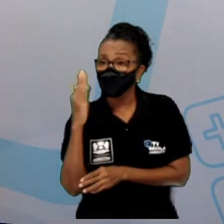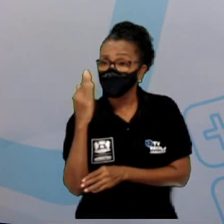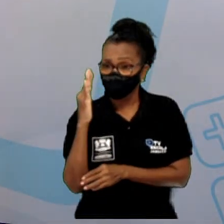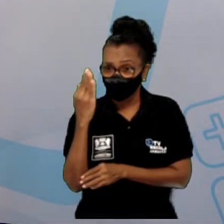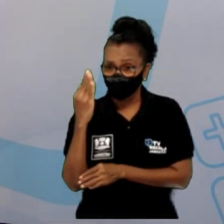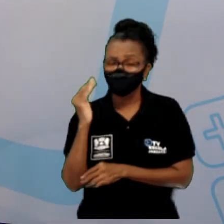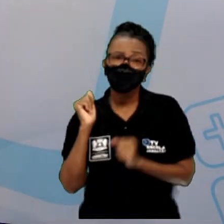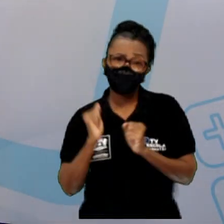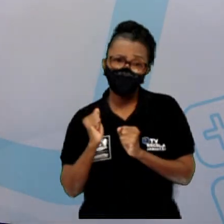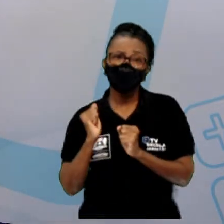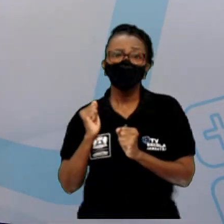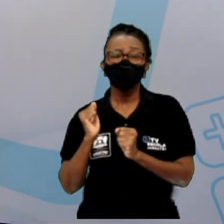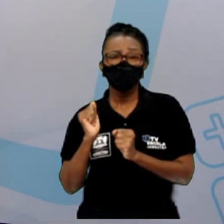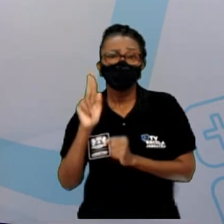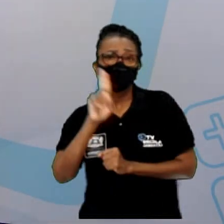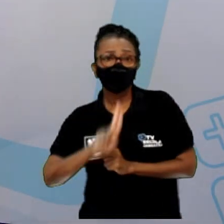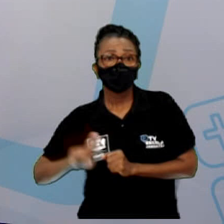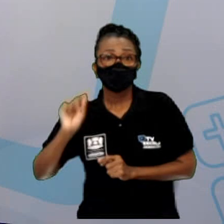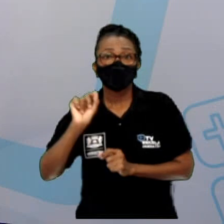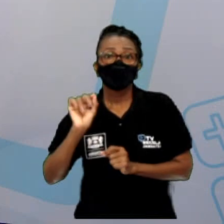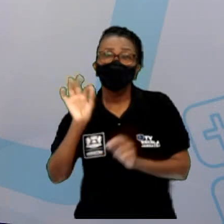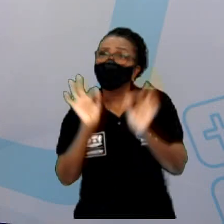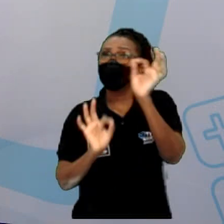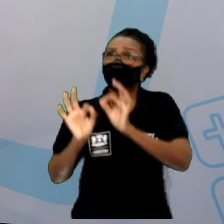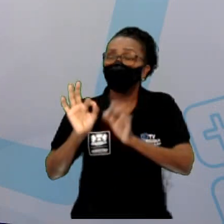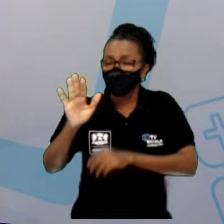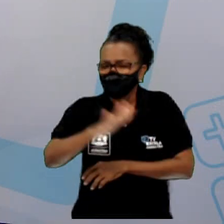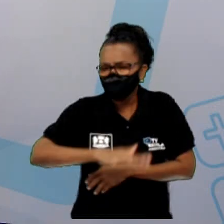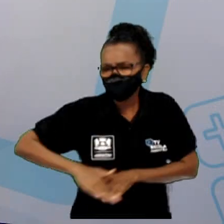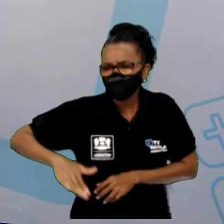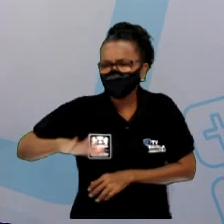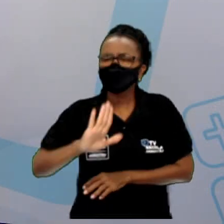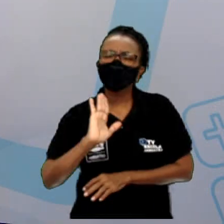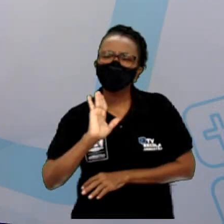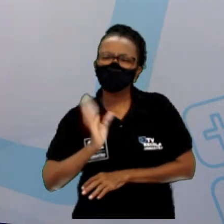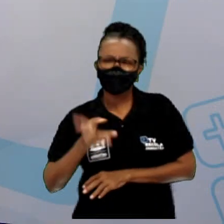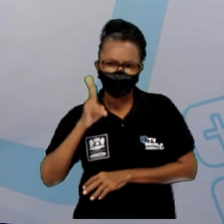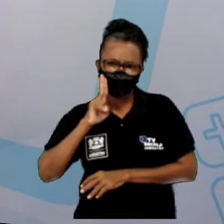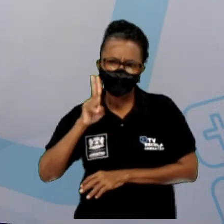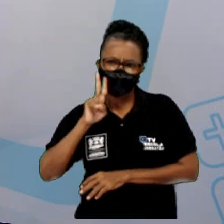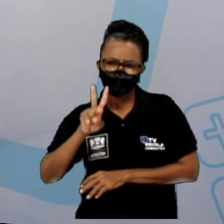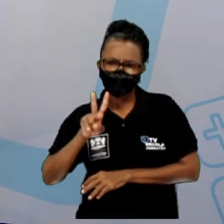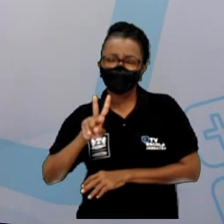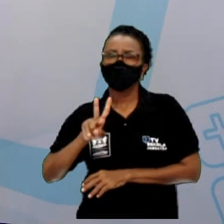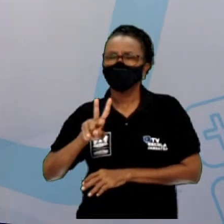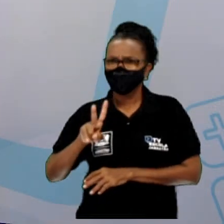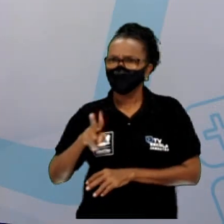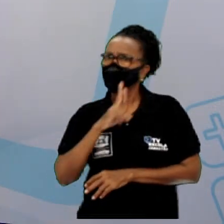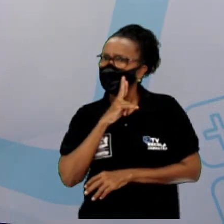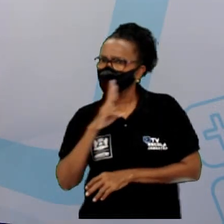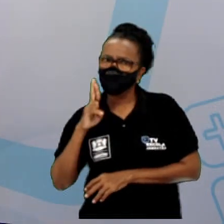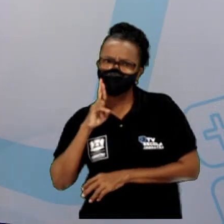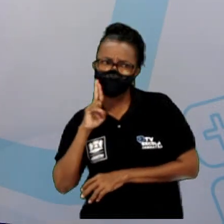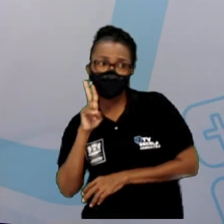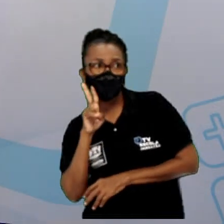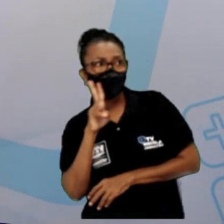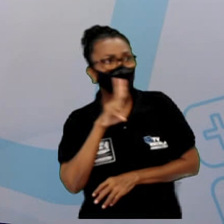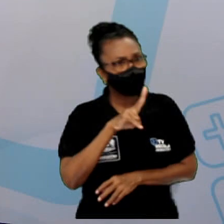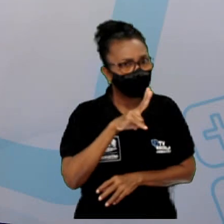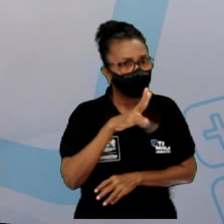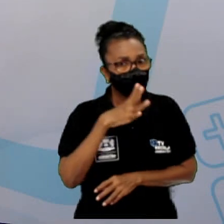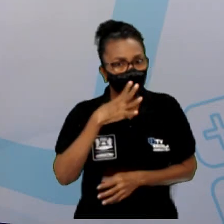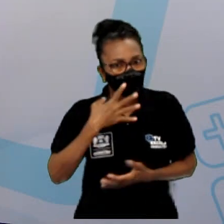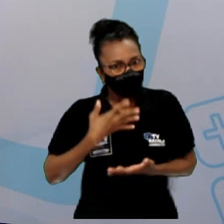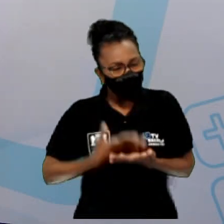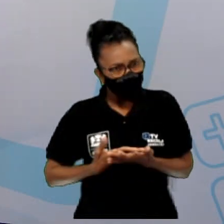ele poderia servir de decoração para algum ambiente, que eu já vi vários, já cheguei num restaurante e fiquei encantada com a